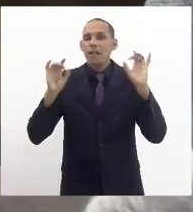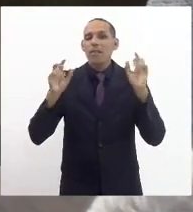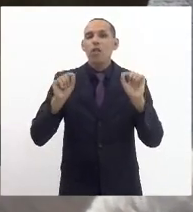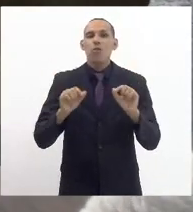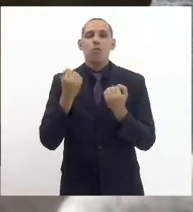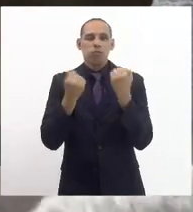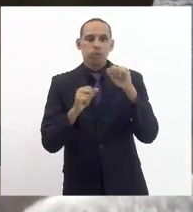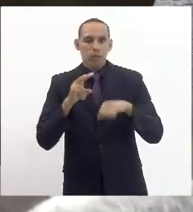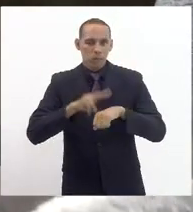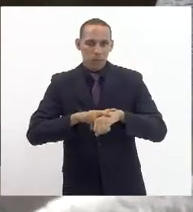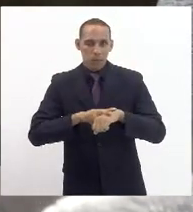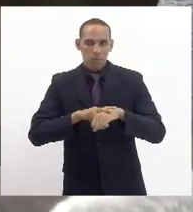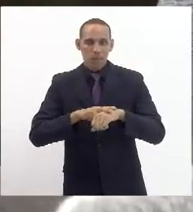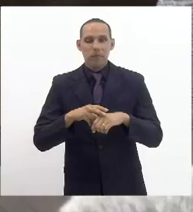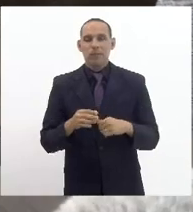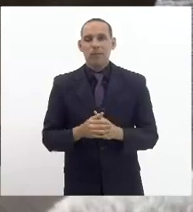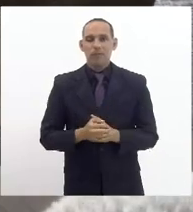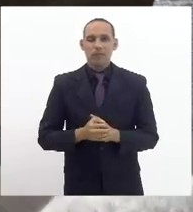vidro.